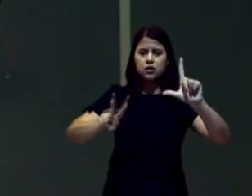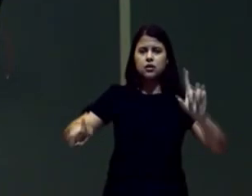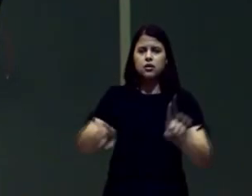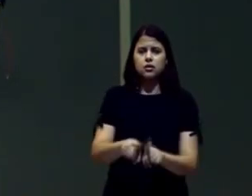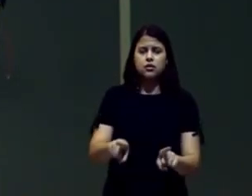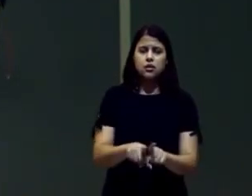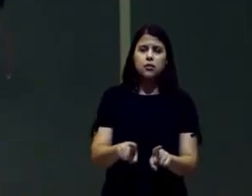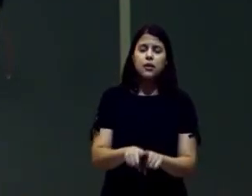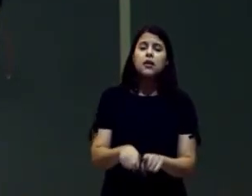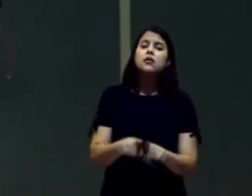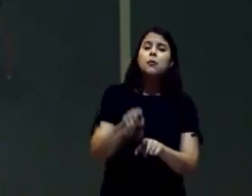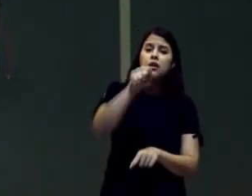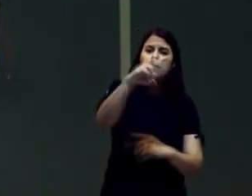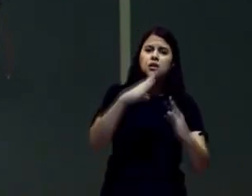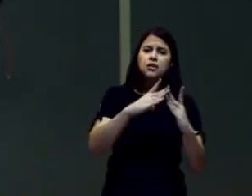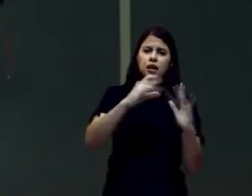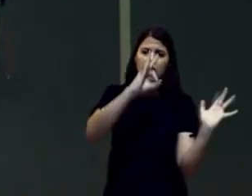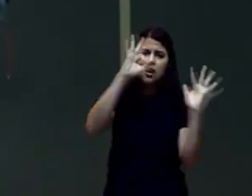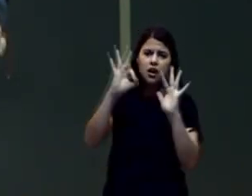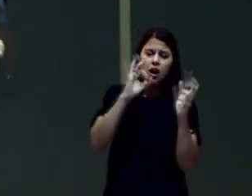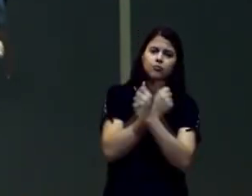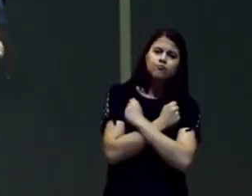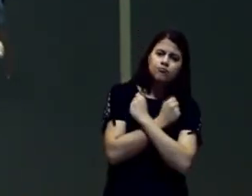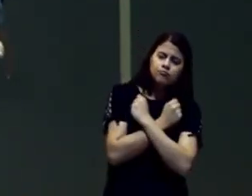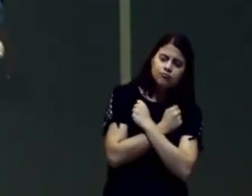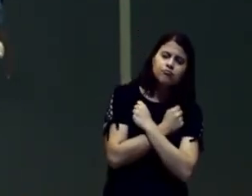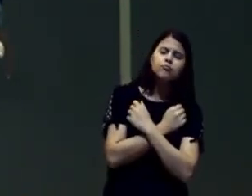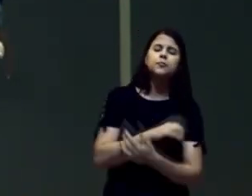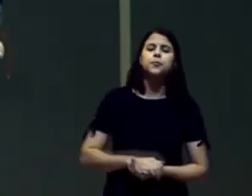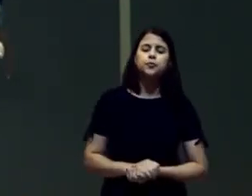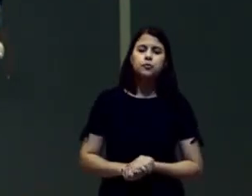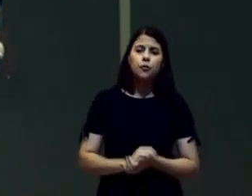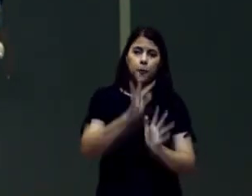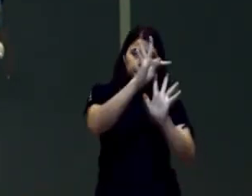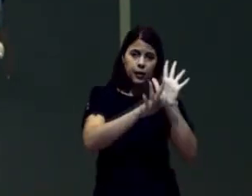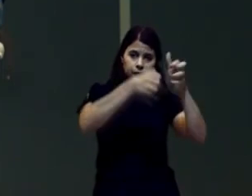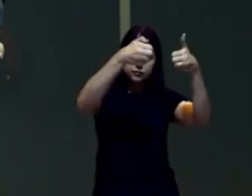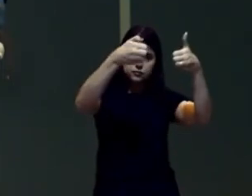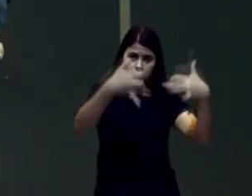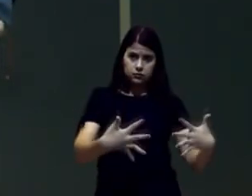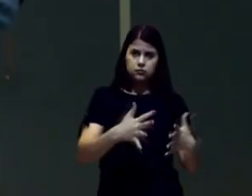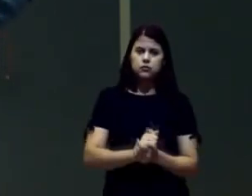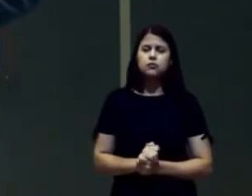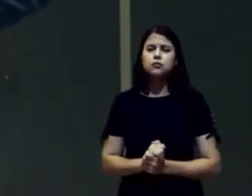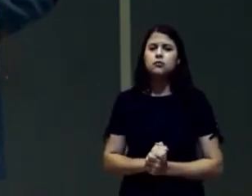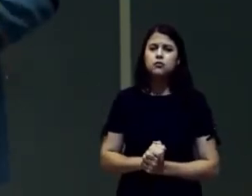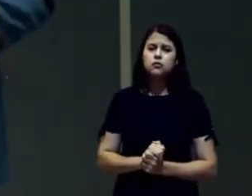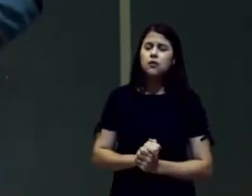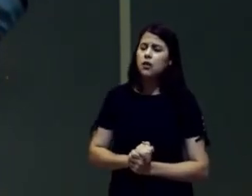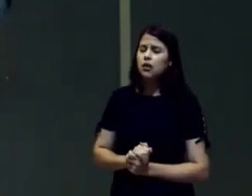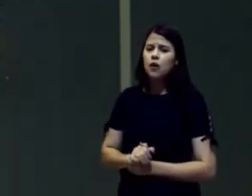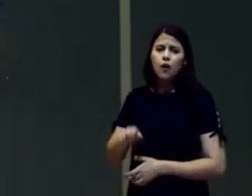o meu abraço e o meu louvor a Deus por você que está cultuando conosco. Diz assim o texto: quanto a você, meu